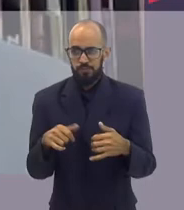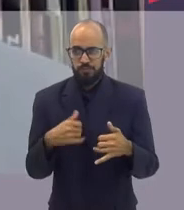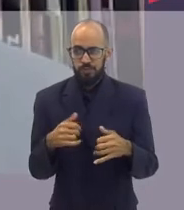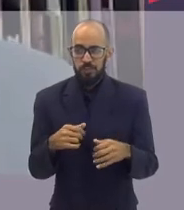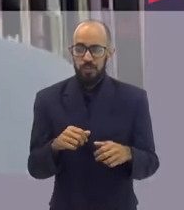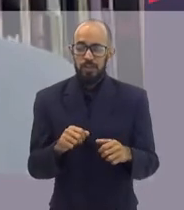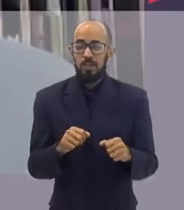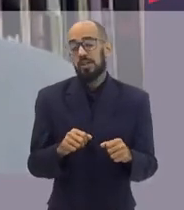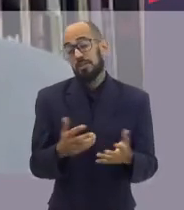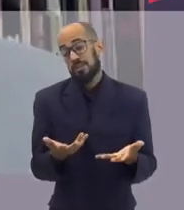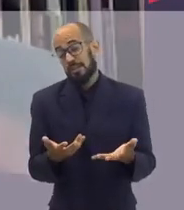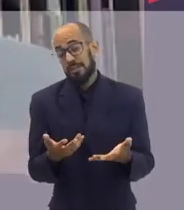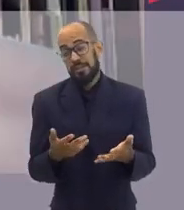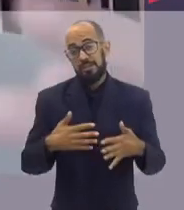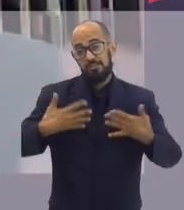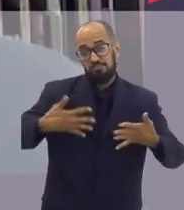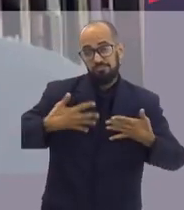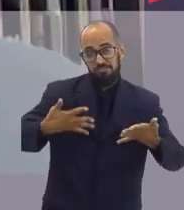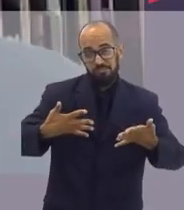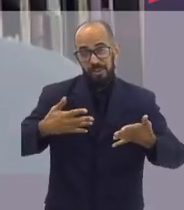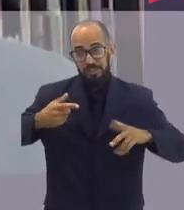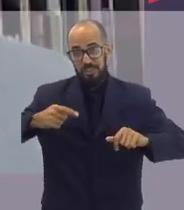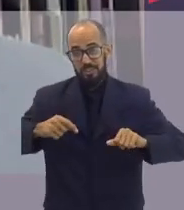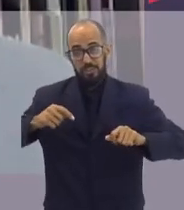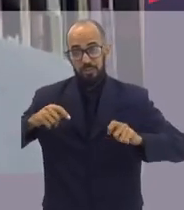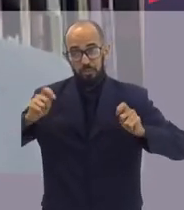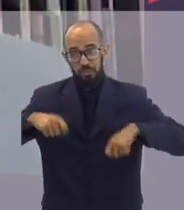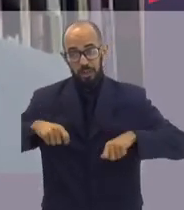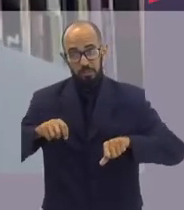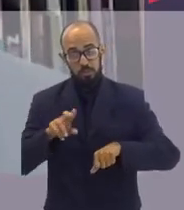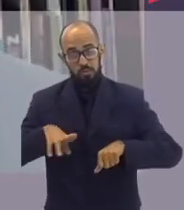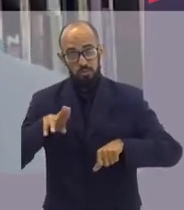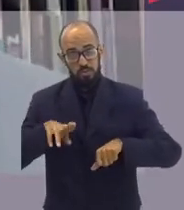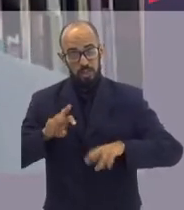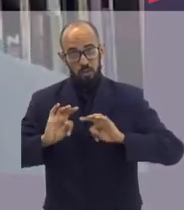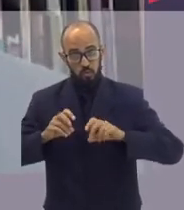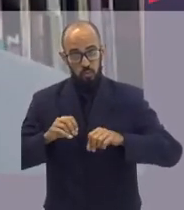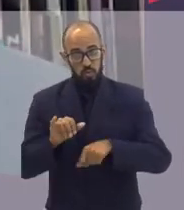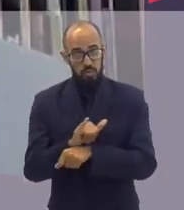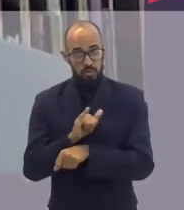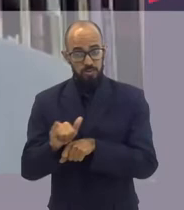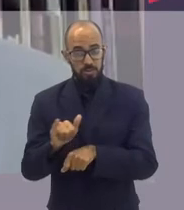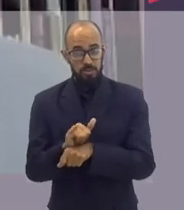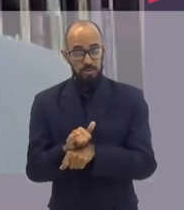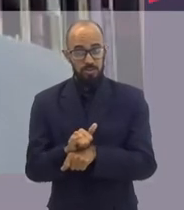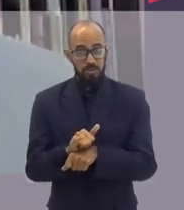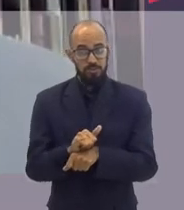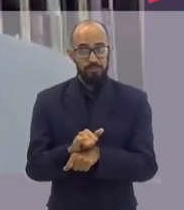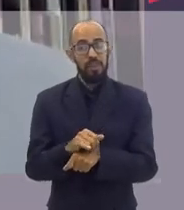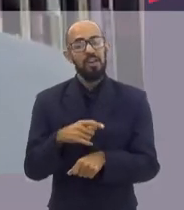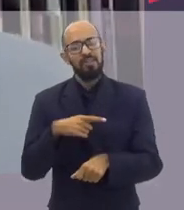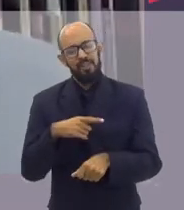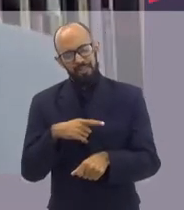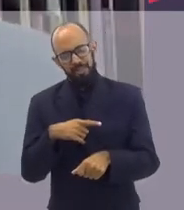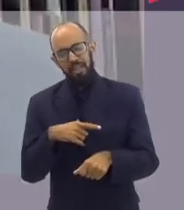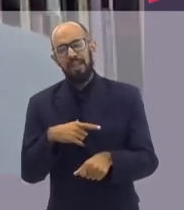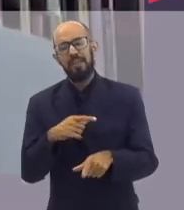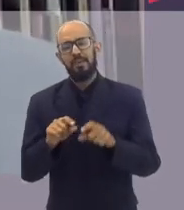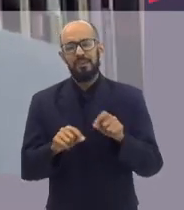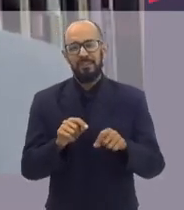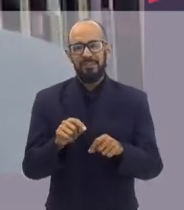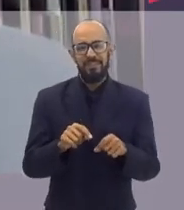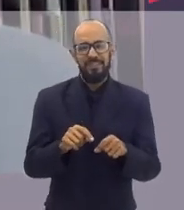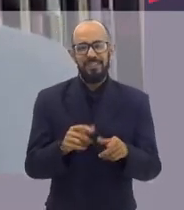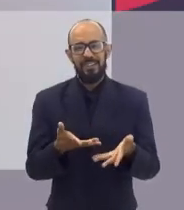jogo que, por sua natureza educacional, não pode usar todas as ferramentas possíveis? Então aí aparece esses pequenos truques,